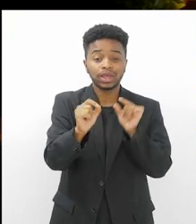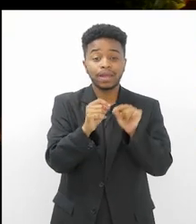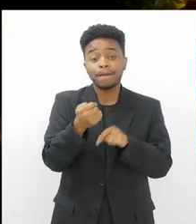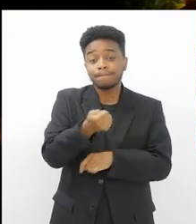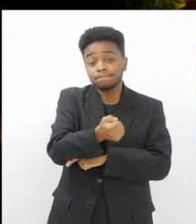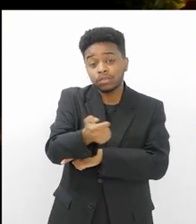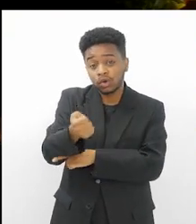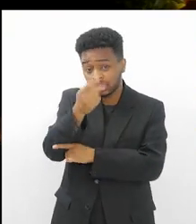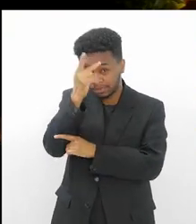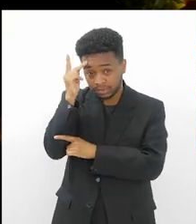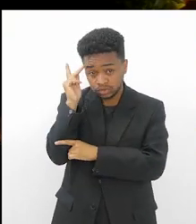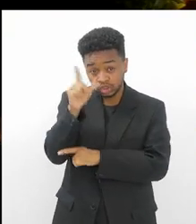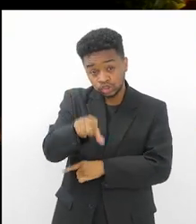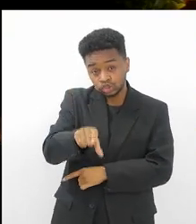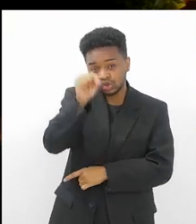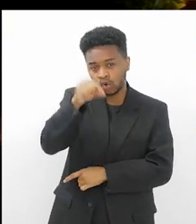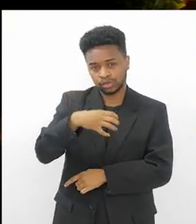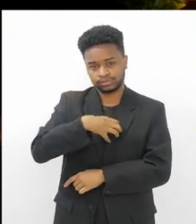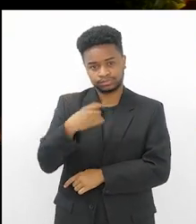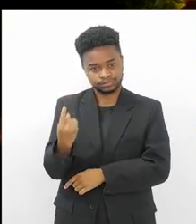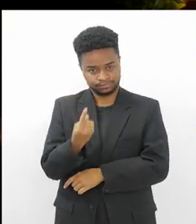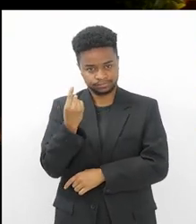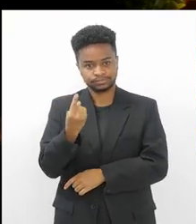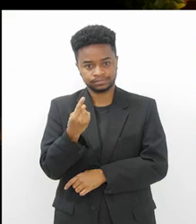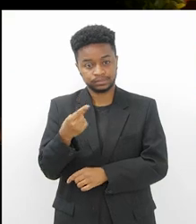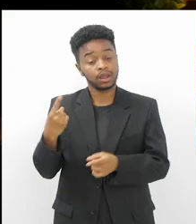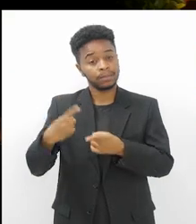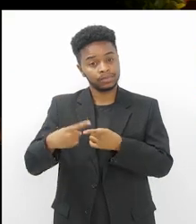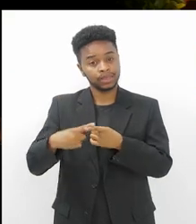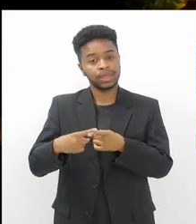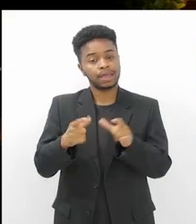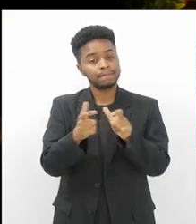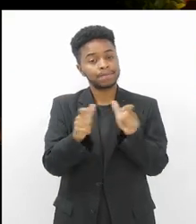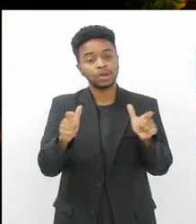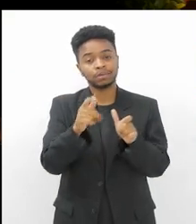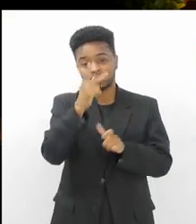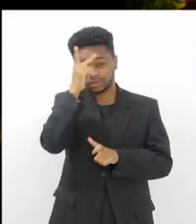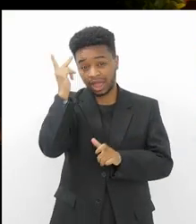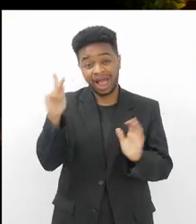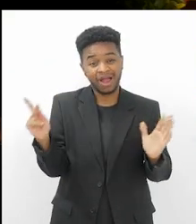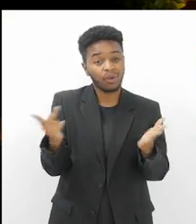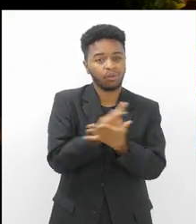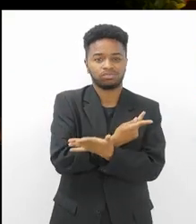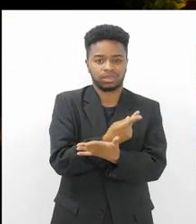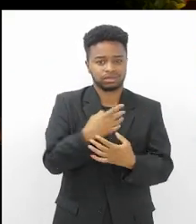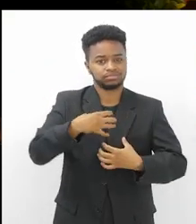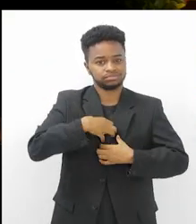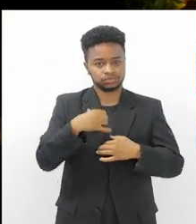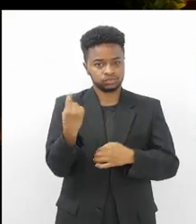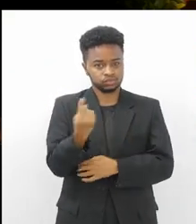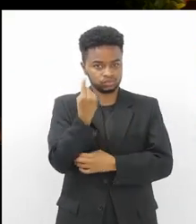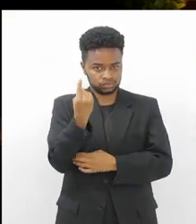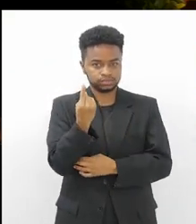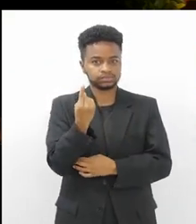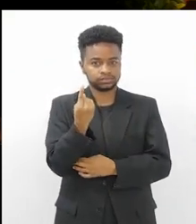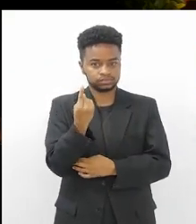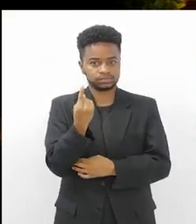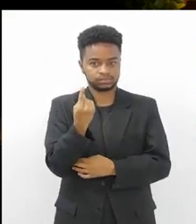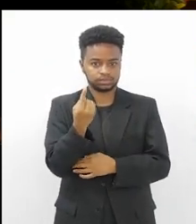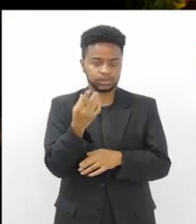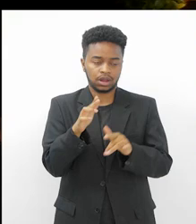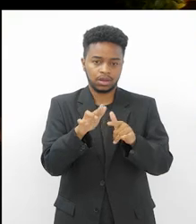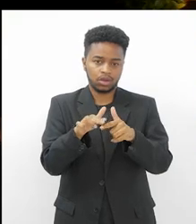que muito poucas pessoas escolhem a solidão. As pessoas são levadas à solidão, sim,